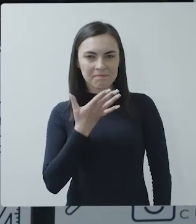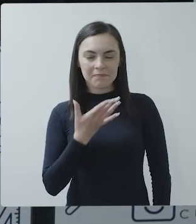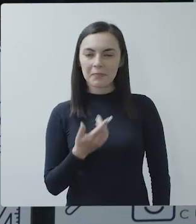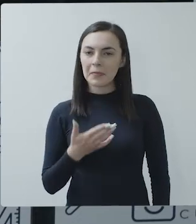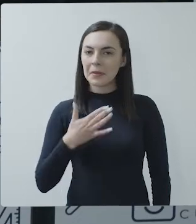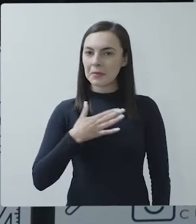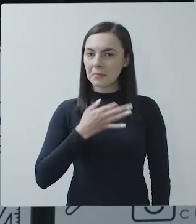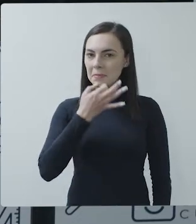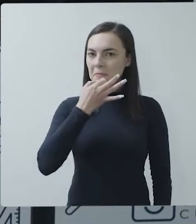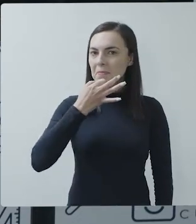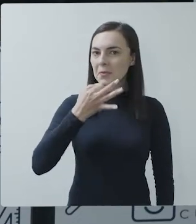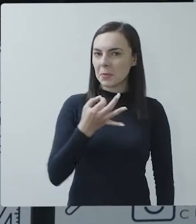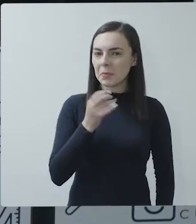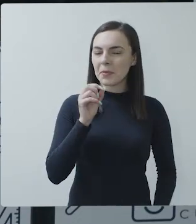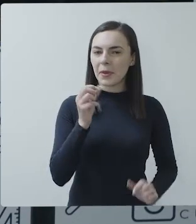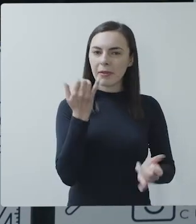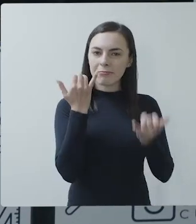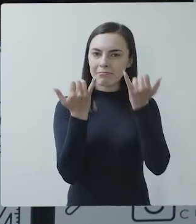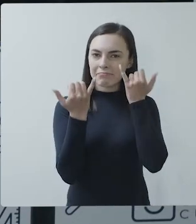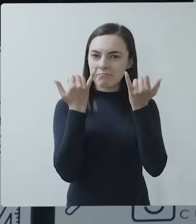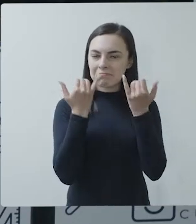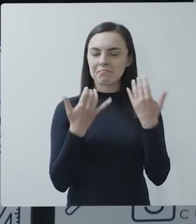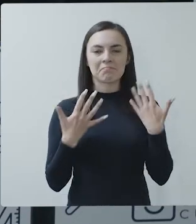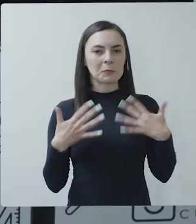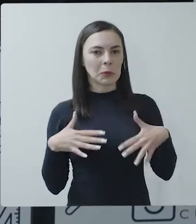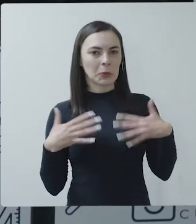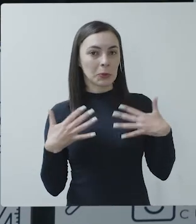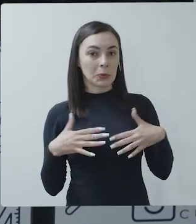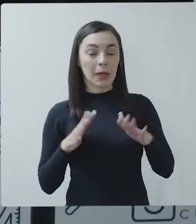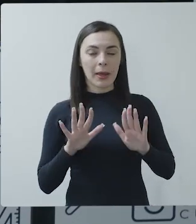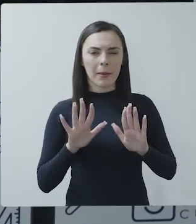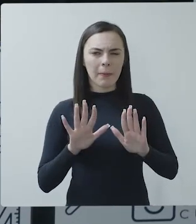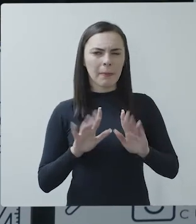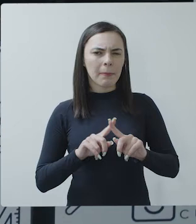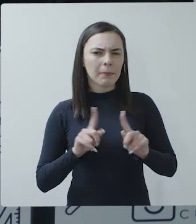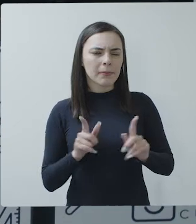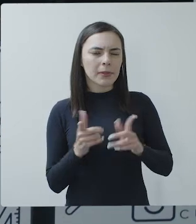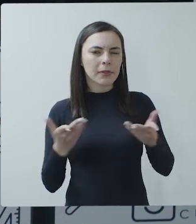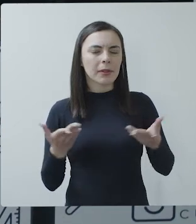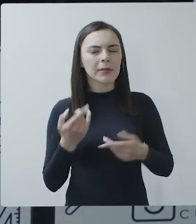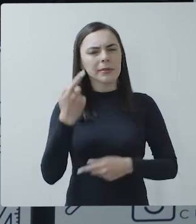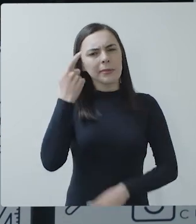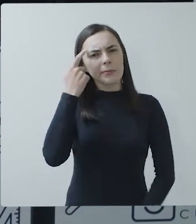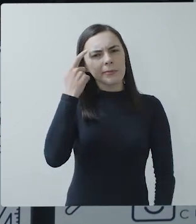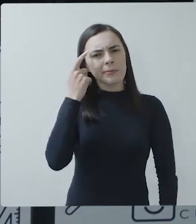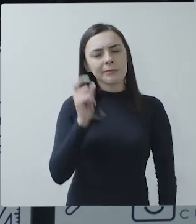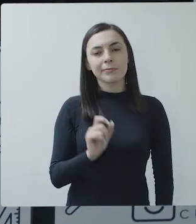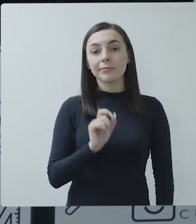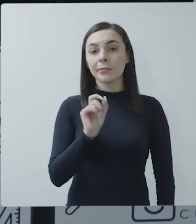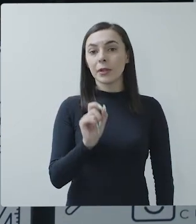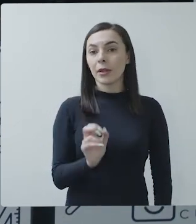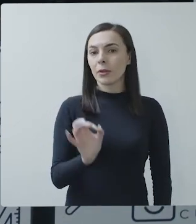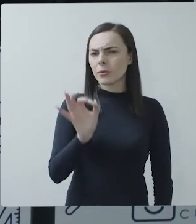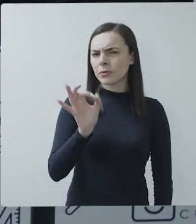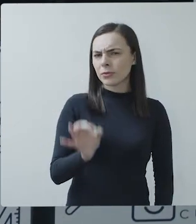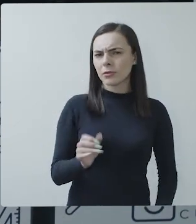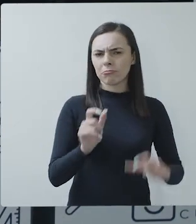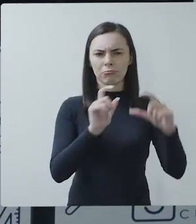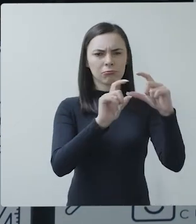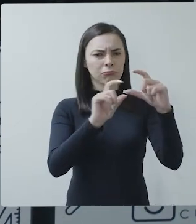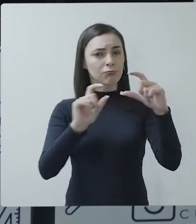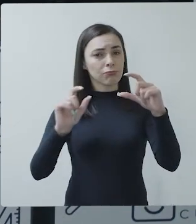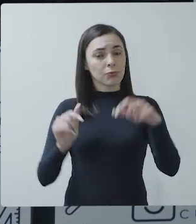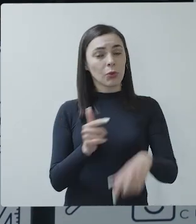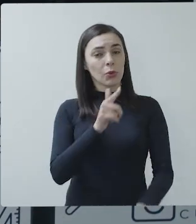achei essa mensagem incrível. Só que agora eu pensei também, falei assim: o ideal seria trazer uma outra tirinha agora de